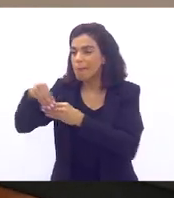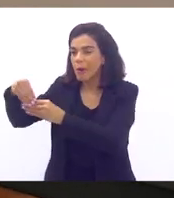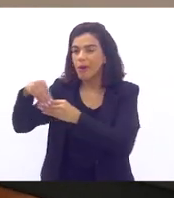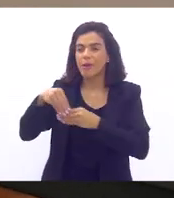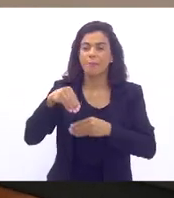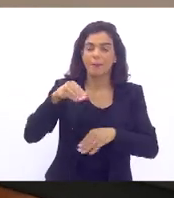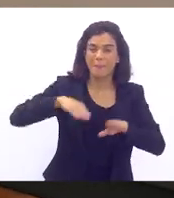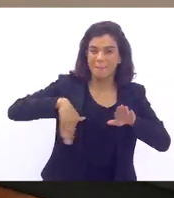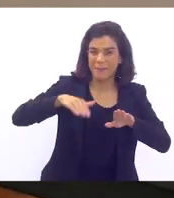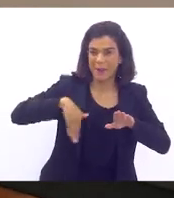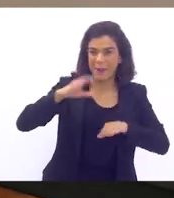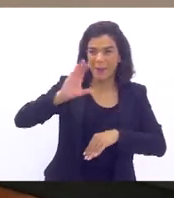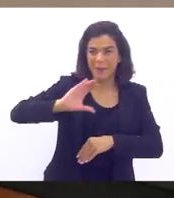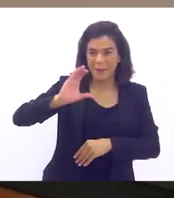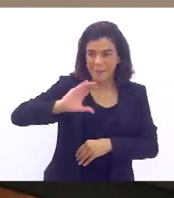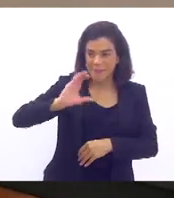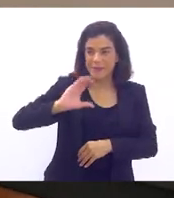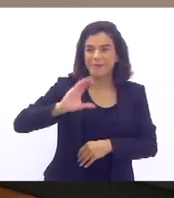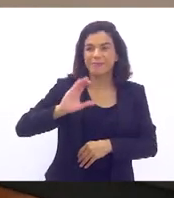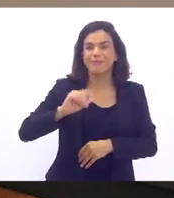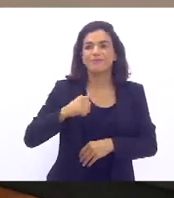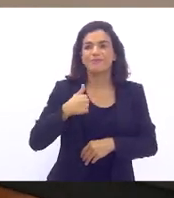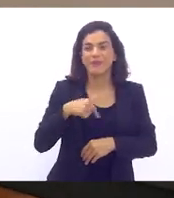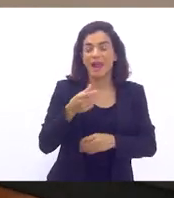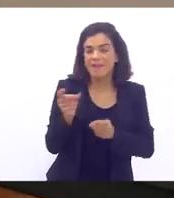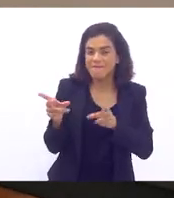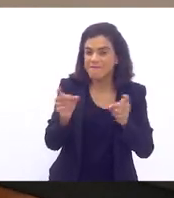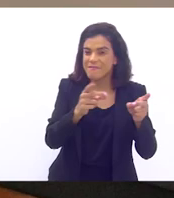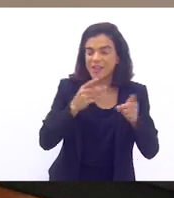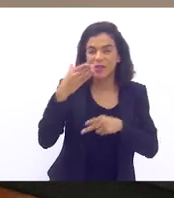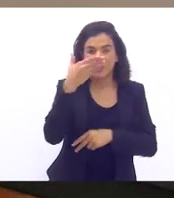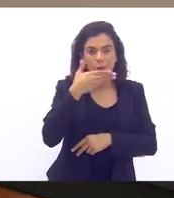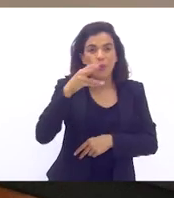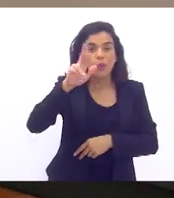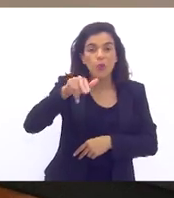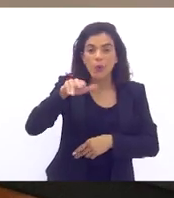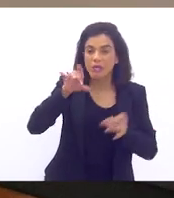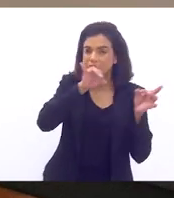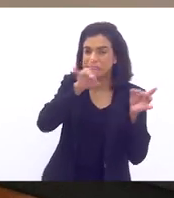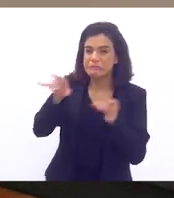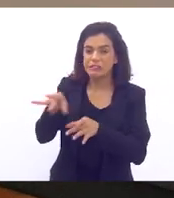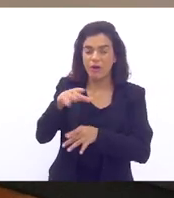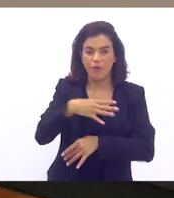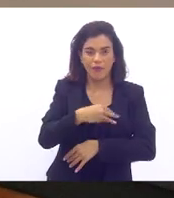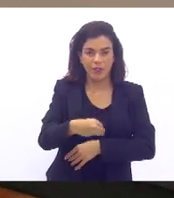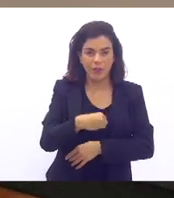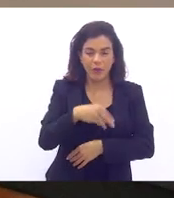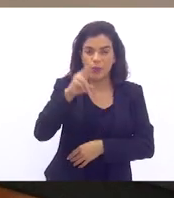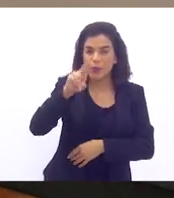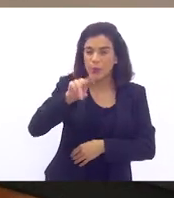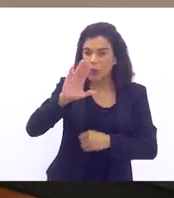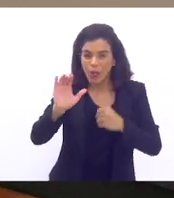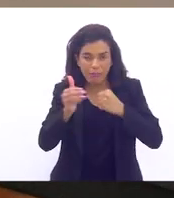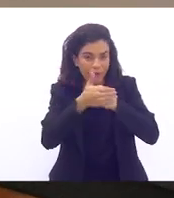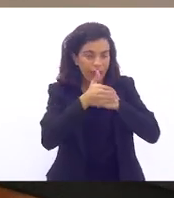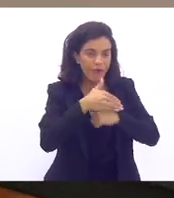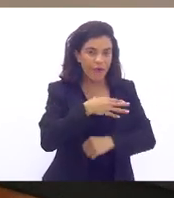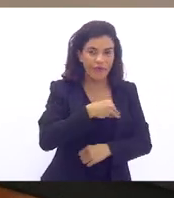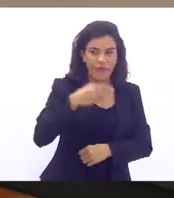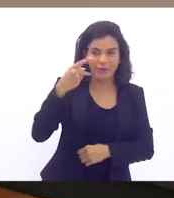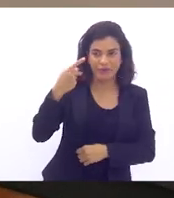na praia de Copacabana ela tá presente ela Leva doce para vender ela nunca desistiu do filho dela ela nunca escondeu o filho dela